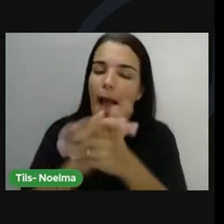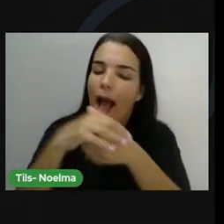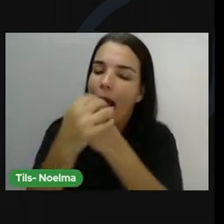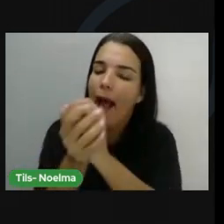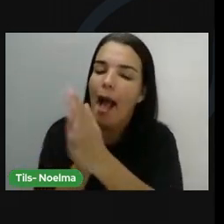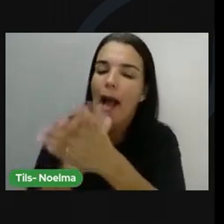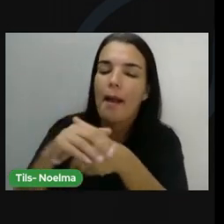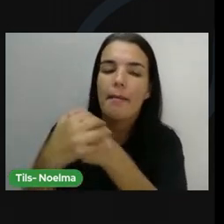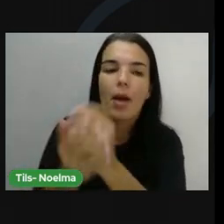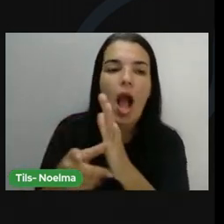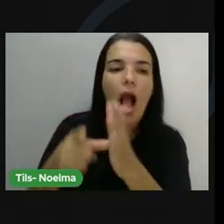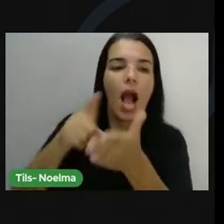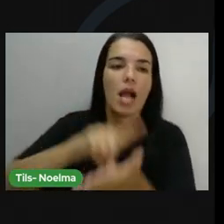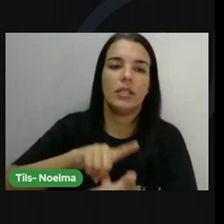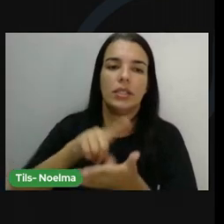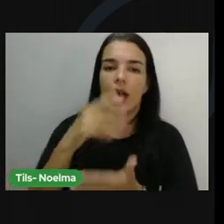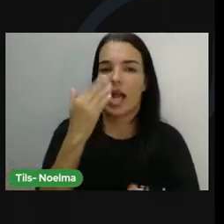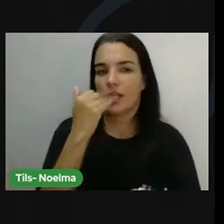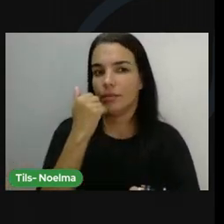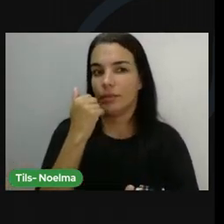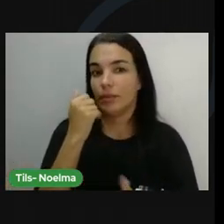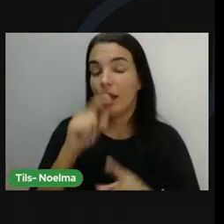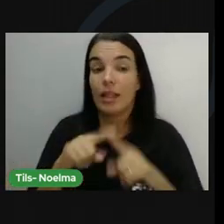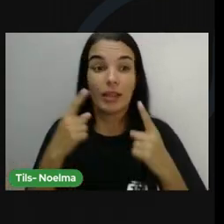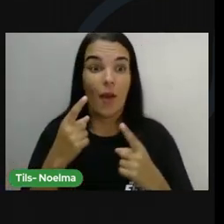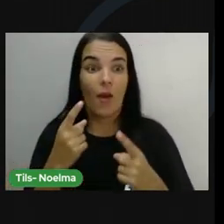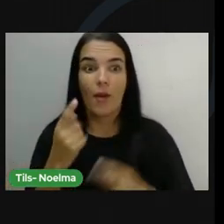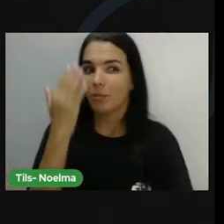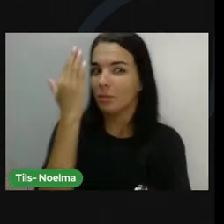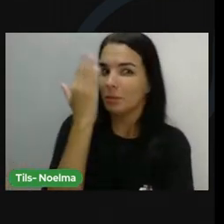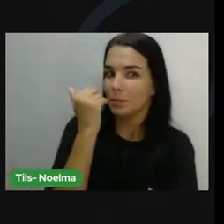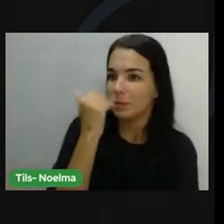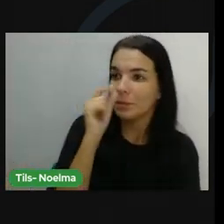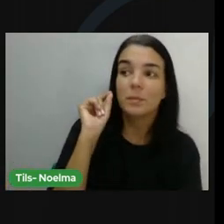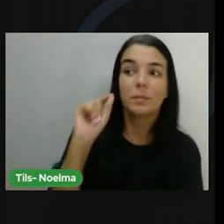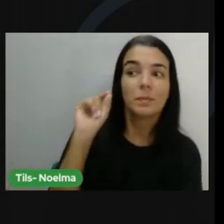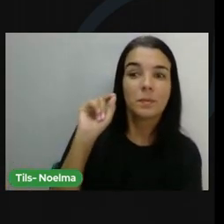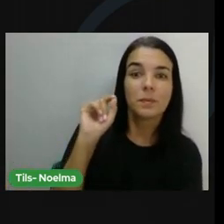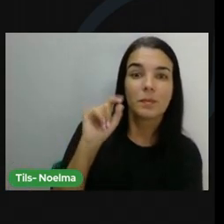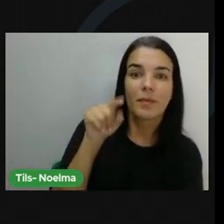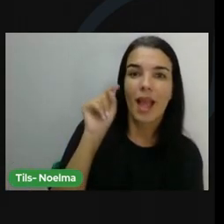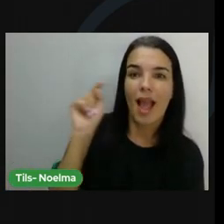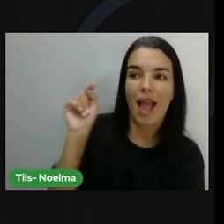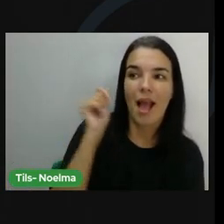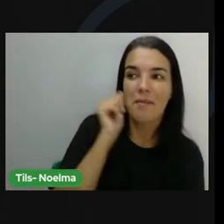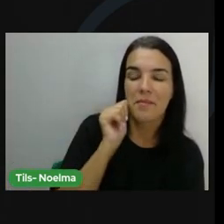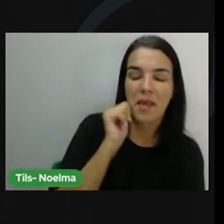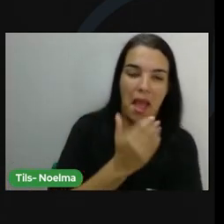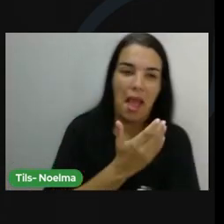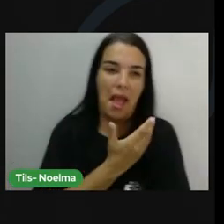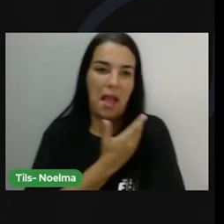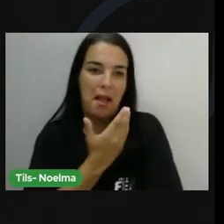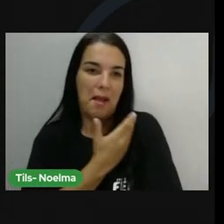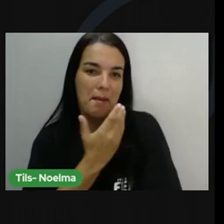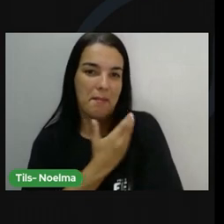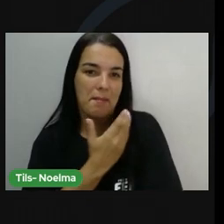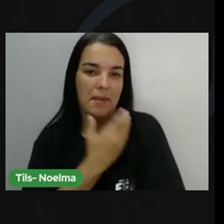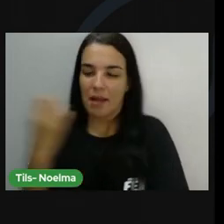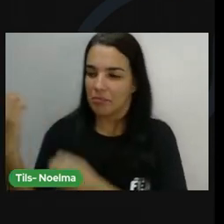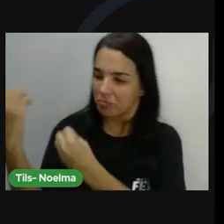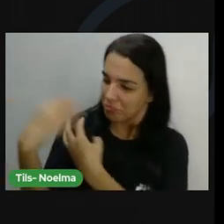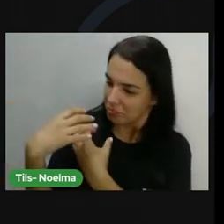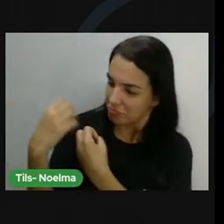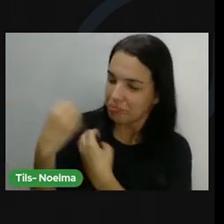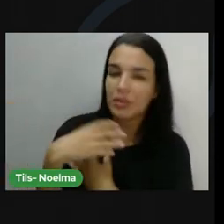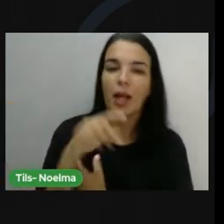antes das refeições. E por falar em refeição, a minha amiga Lili, que é nutricionista, me ensinou que uma boa alimentação